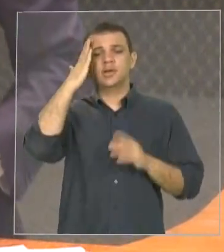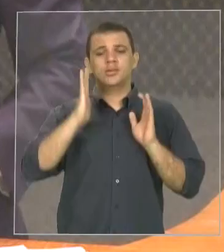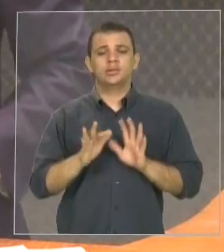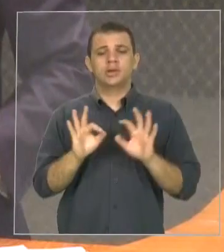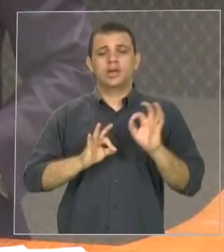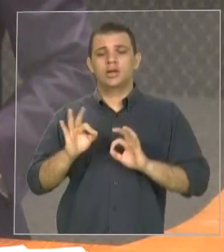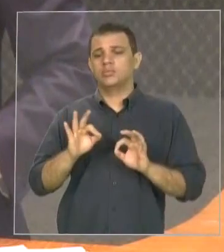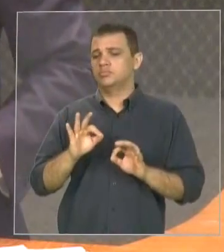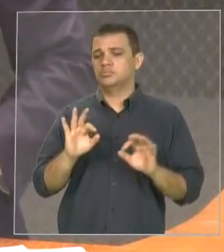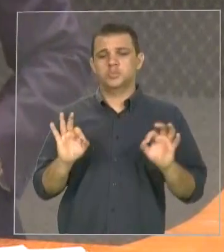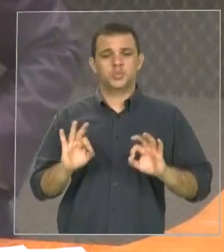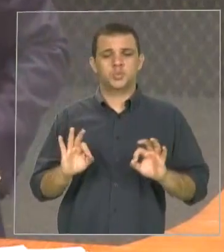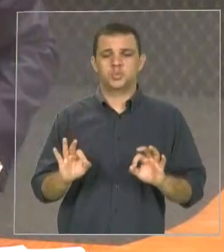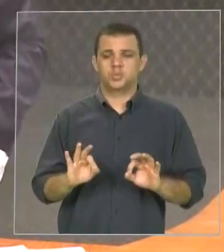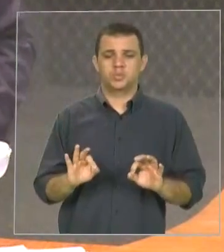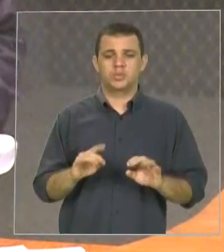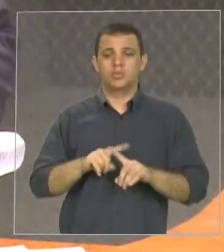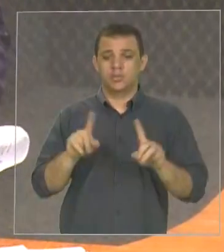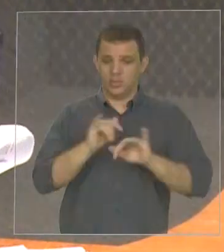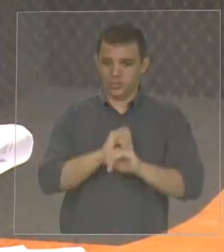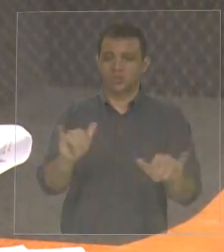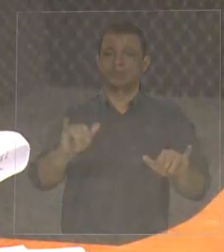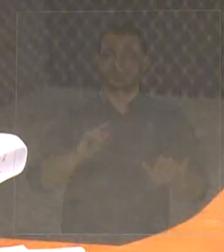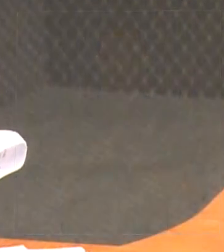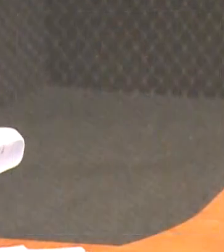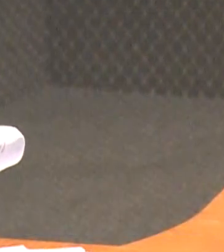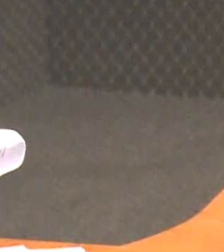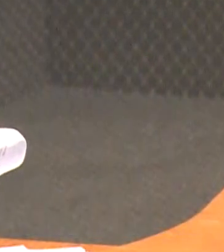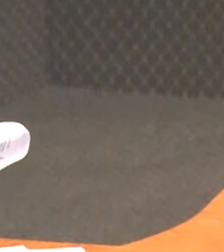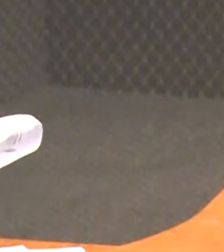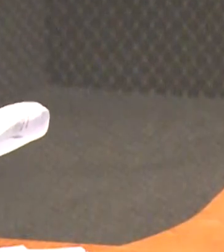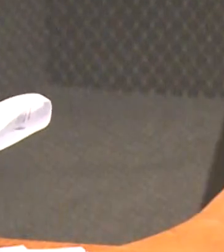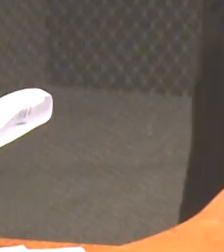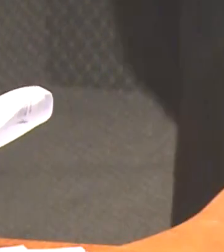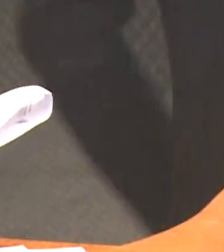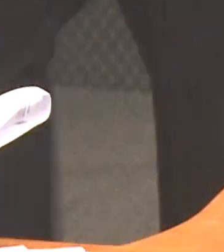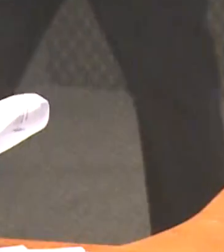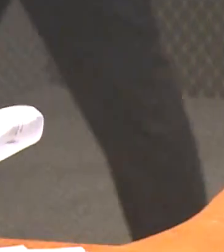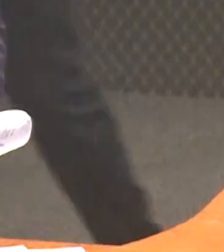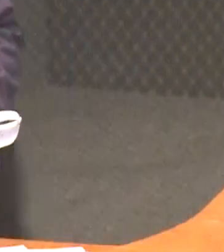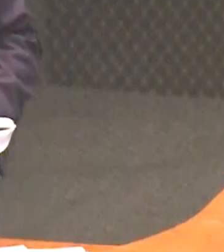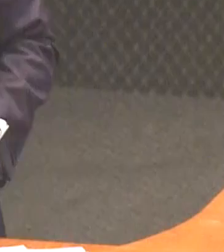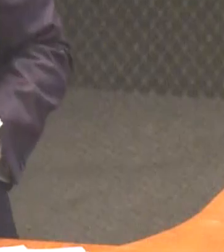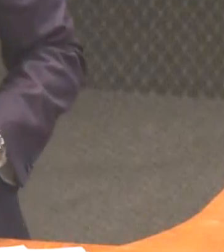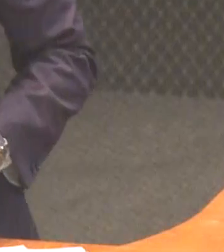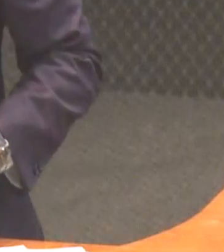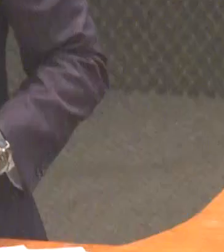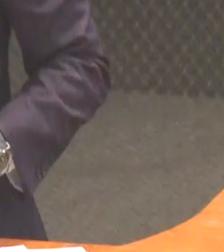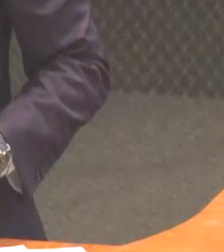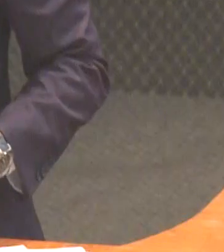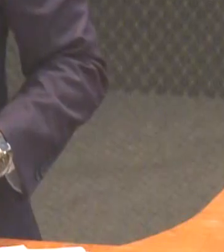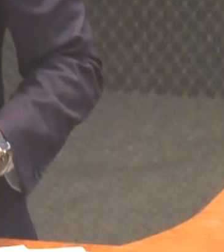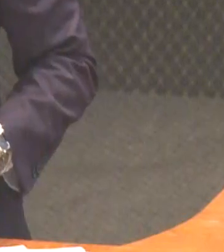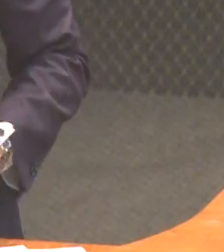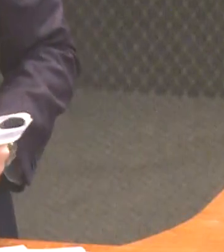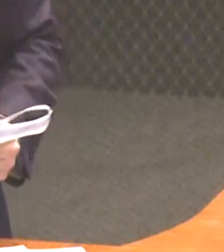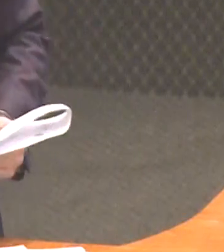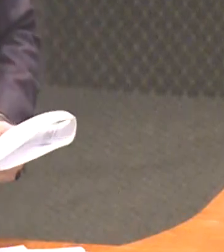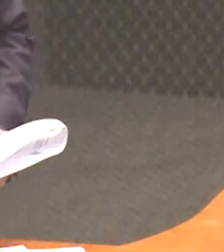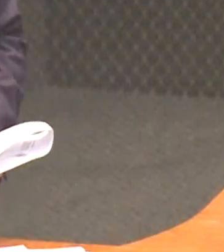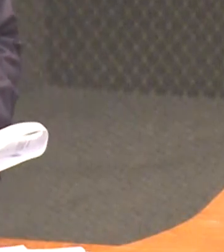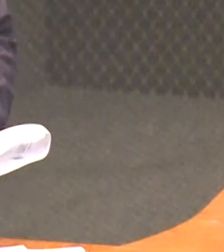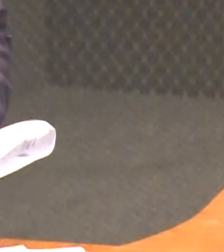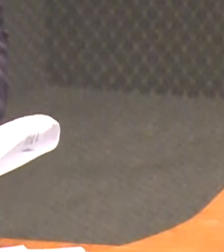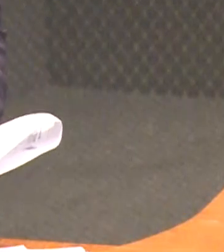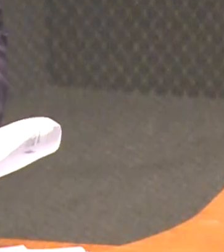Mas ela foi avisada, e avisada por um órgão dentro do Tribunal de Contas, um órgão de